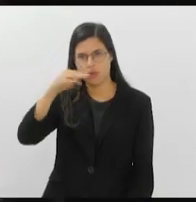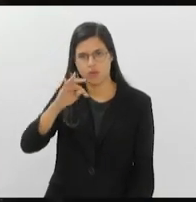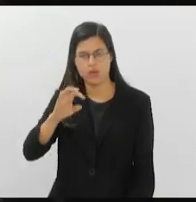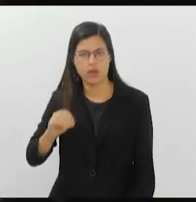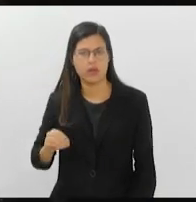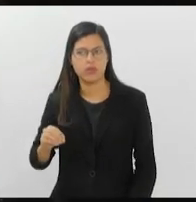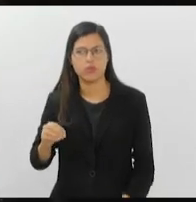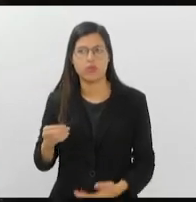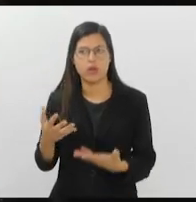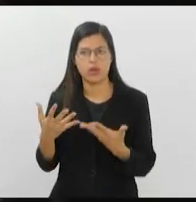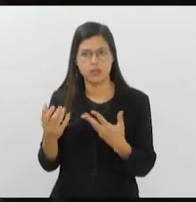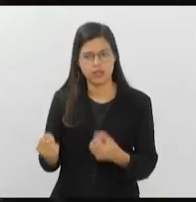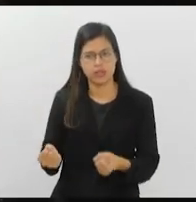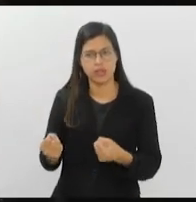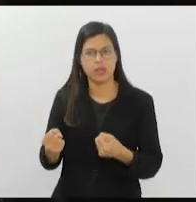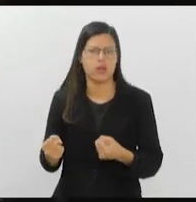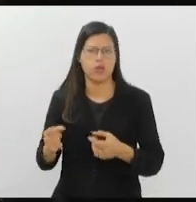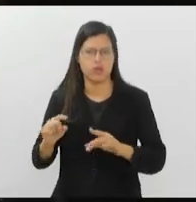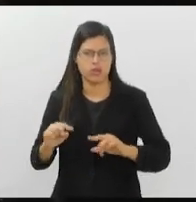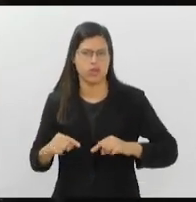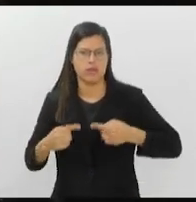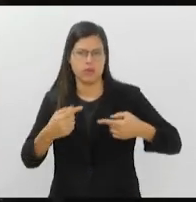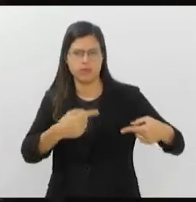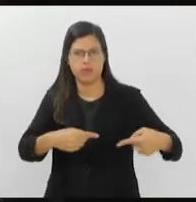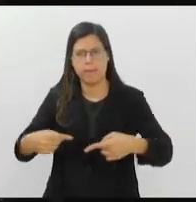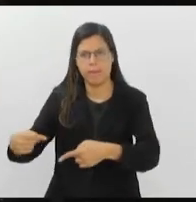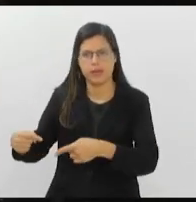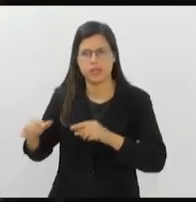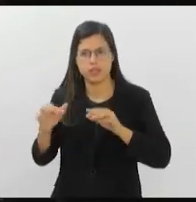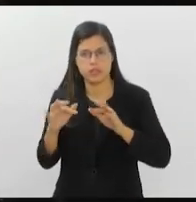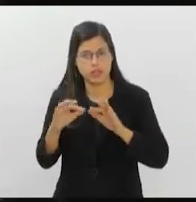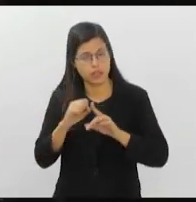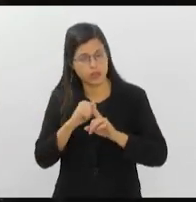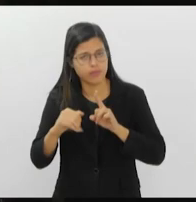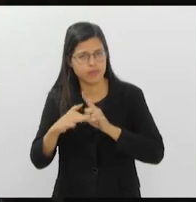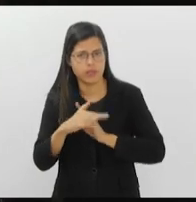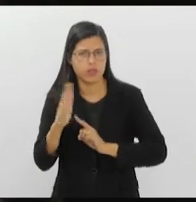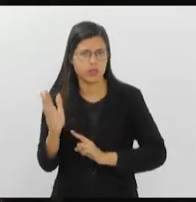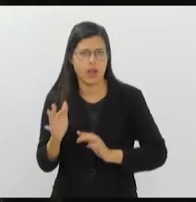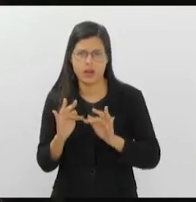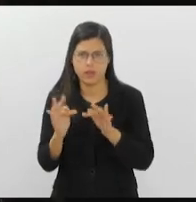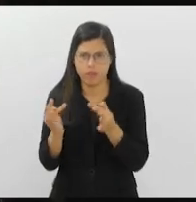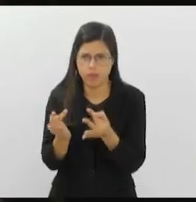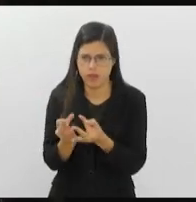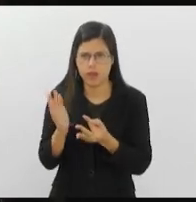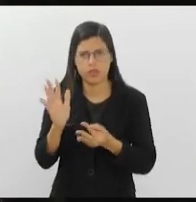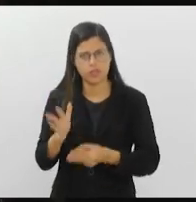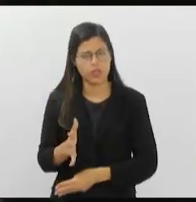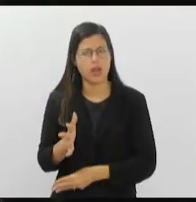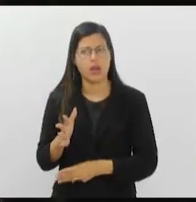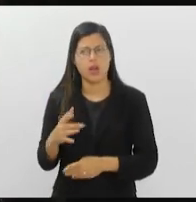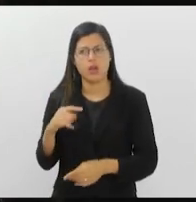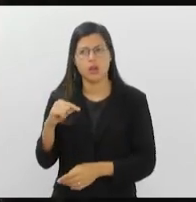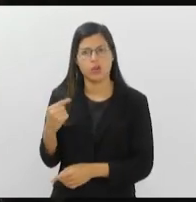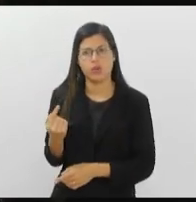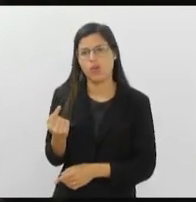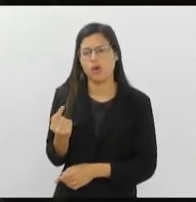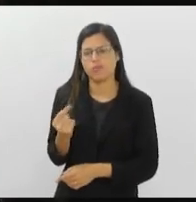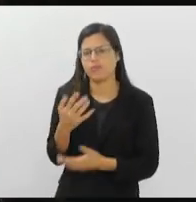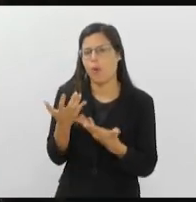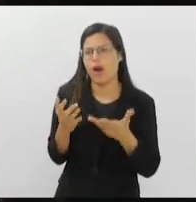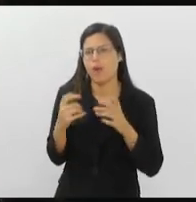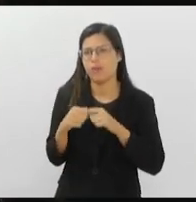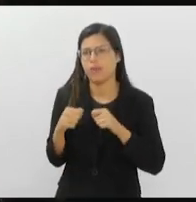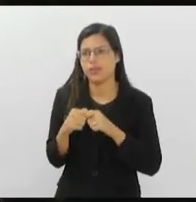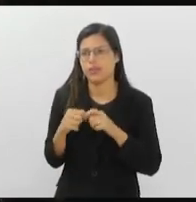um debate que as famílias já estão fazendo, que a sociedade já está fazendo, que a gente está se furtando a fazer, mas quem paga o preço da